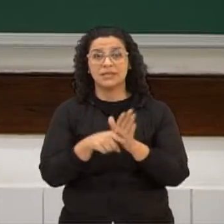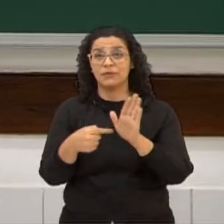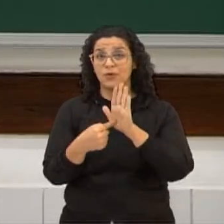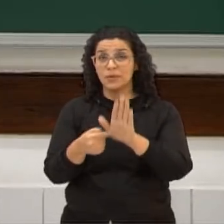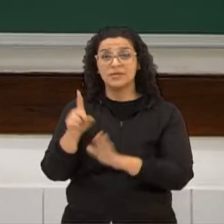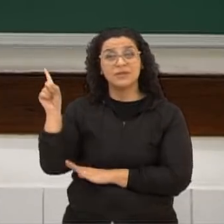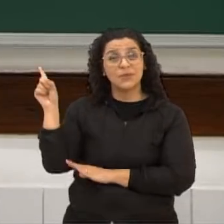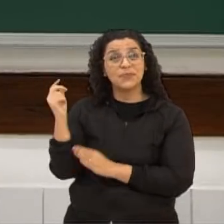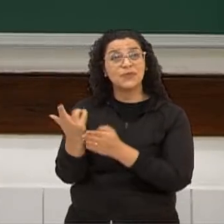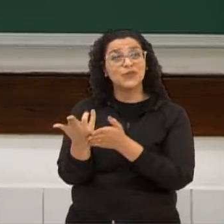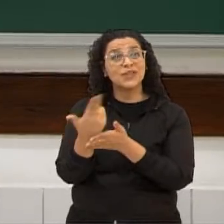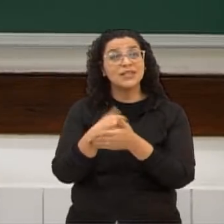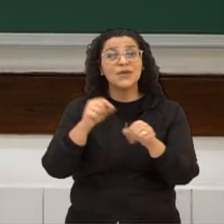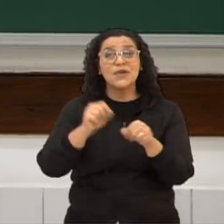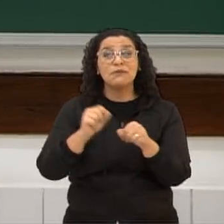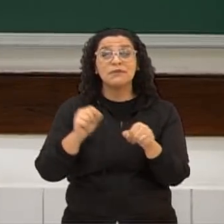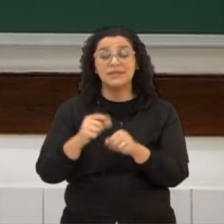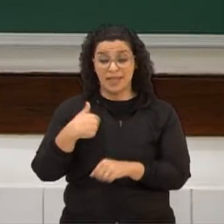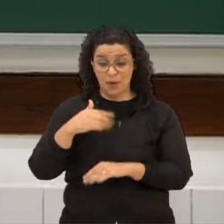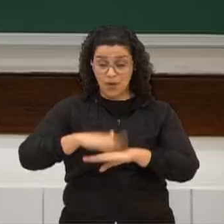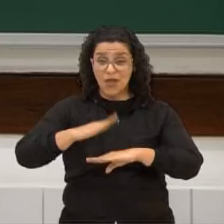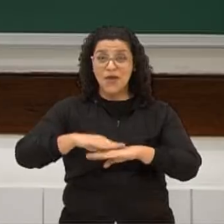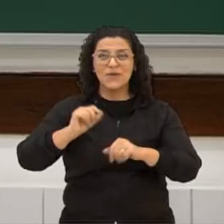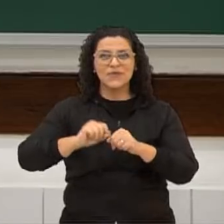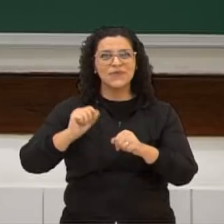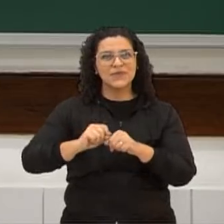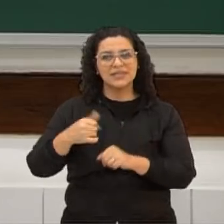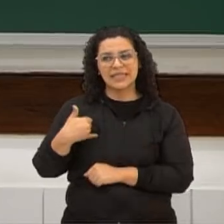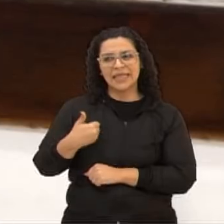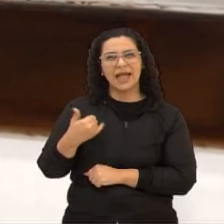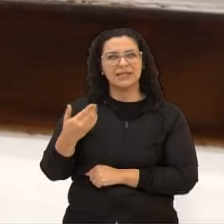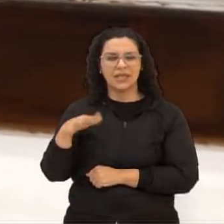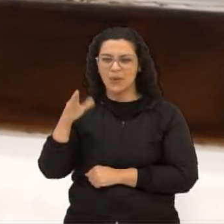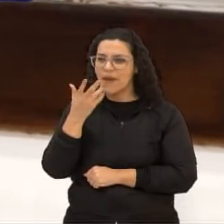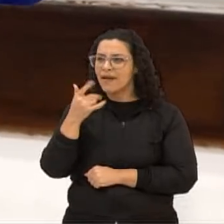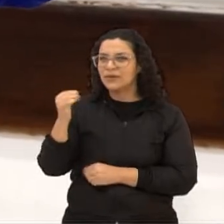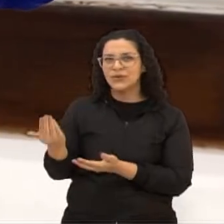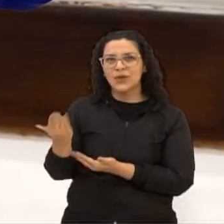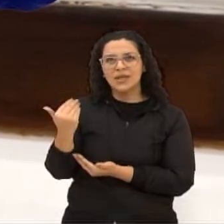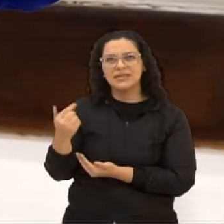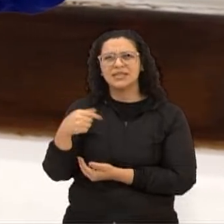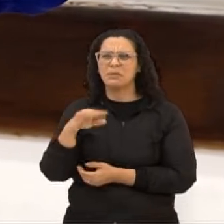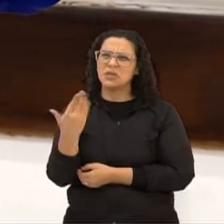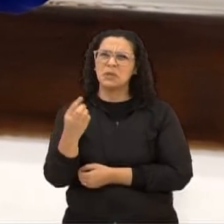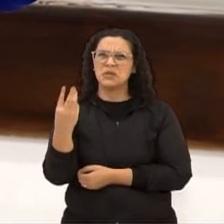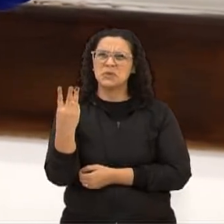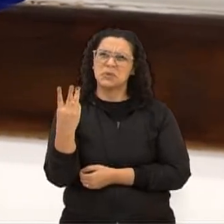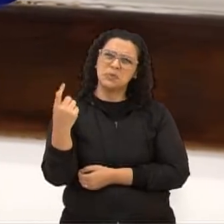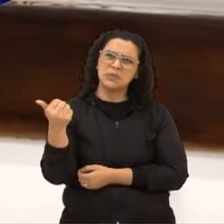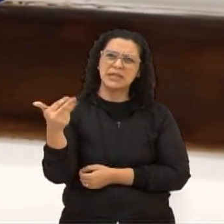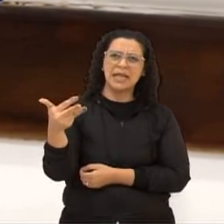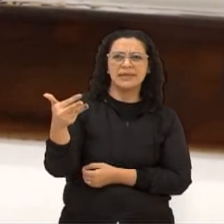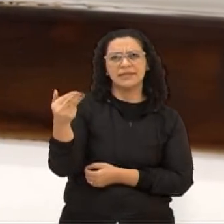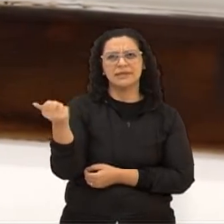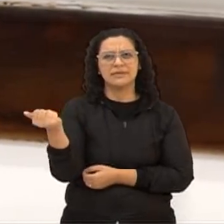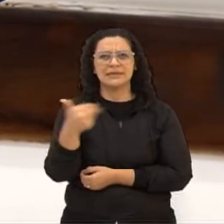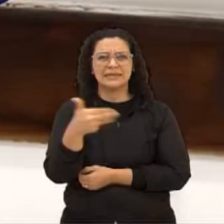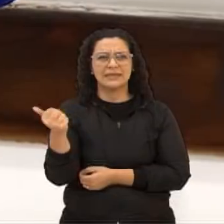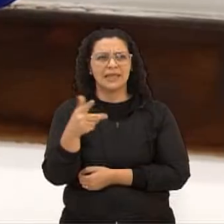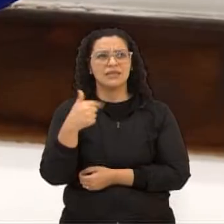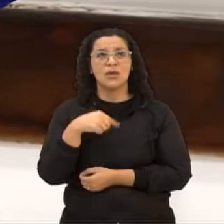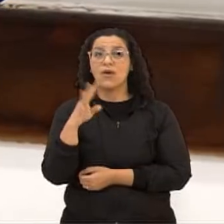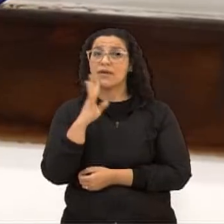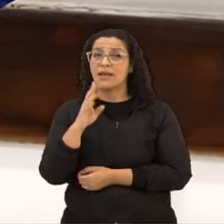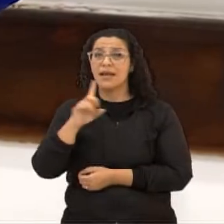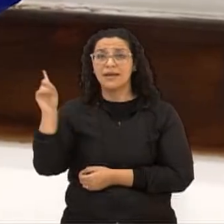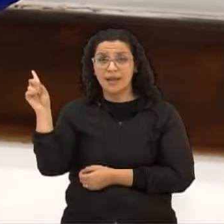também é um desenho que eu fiz quando garoto, tá? Esse desenho aqui tinha a idade de vocês, uns 13 anos. Eu sei, nossa, pessoal, esse desenho é até legal,